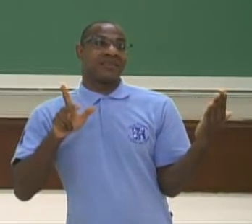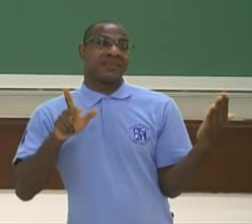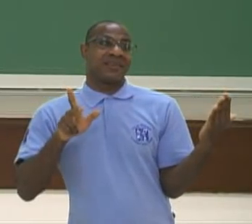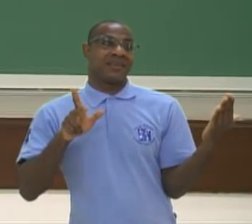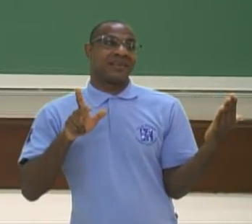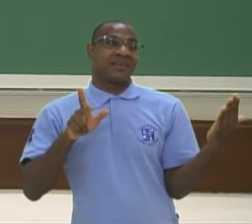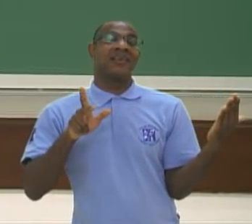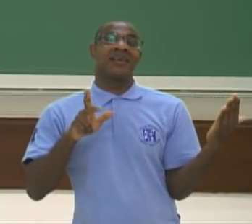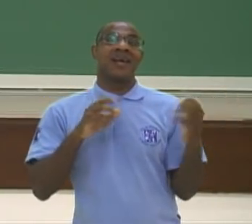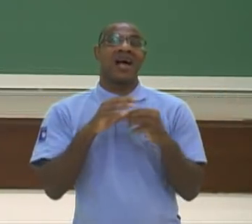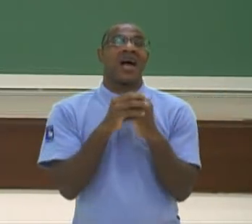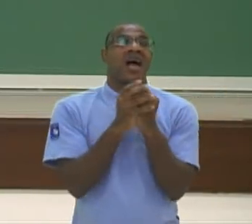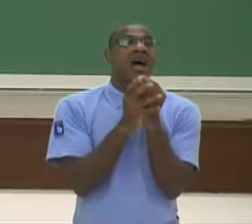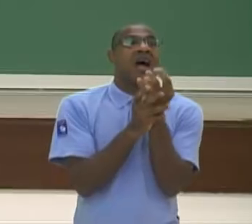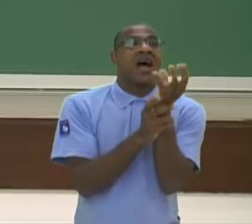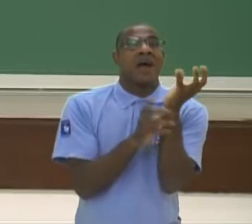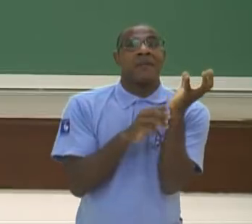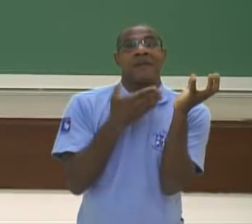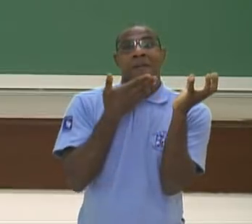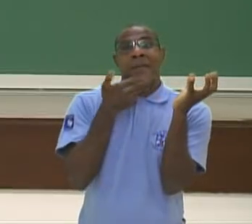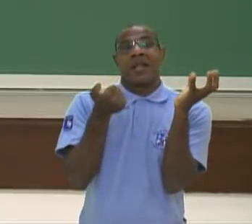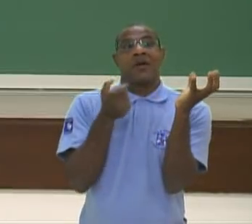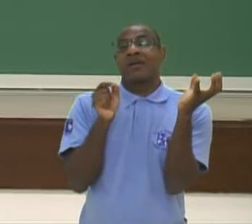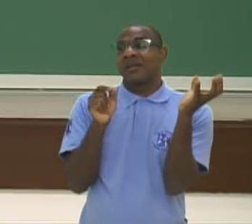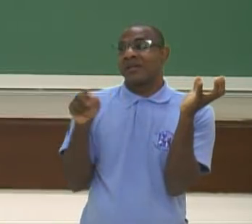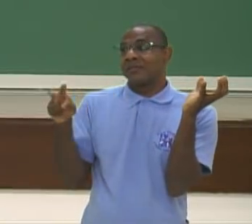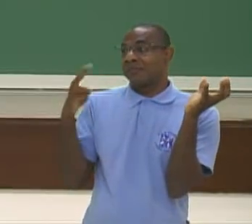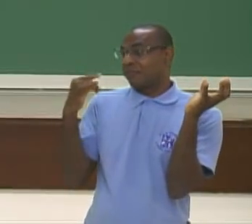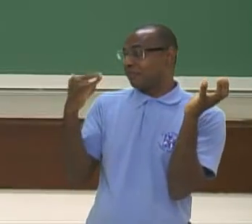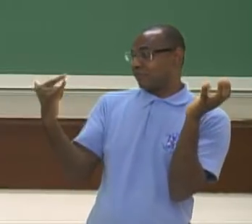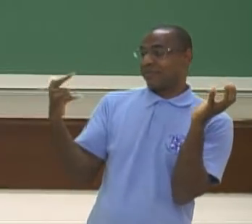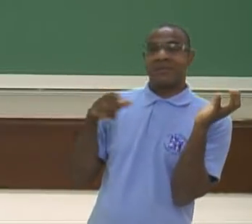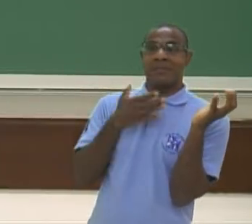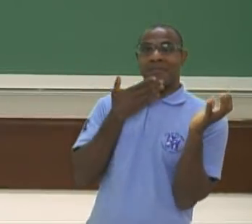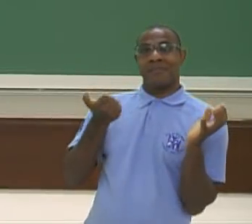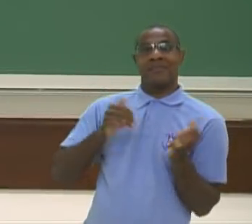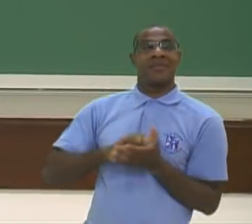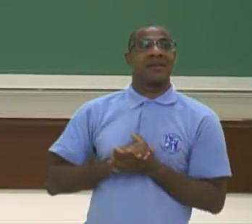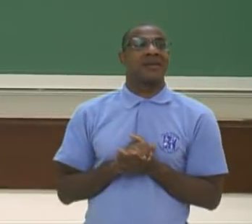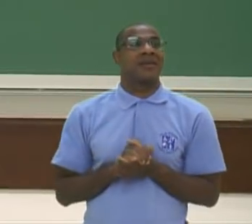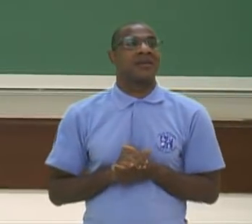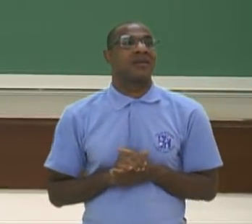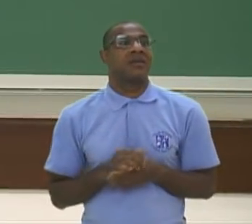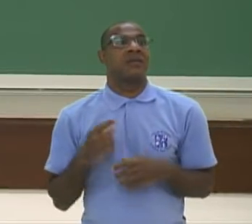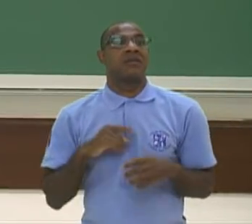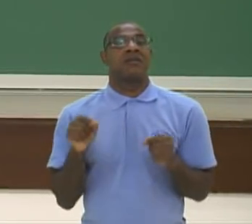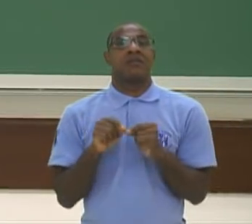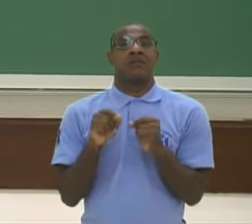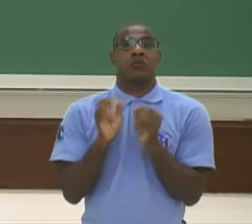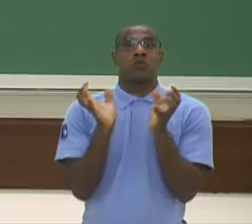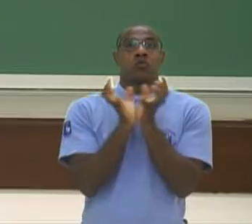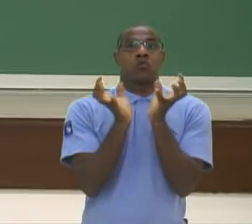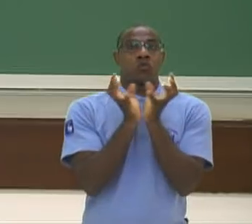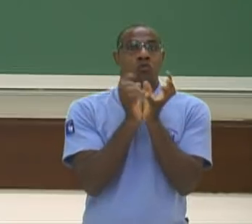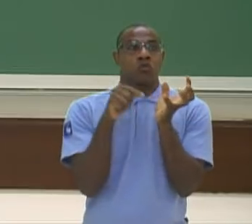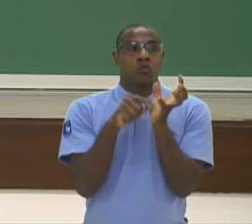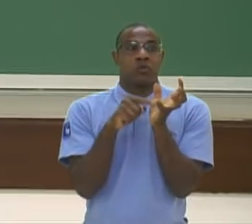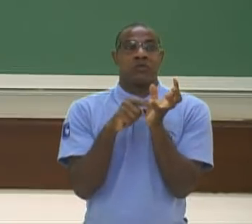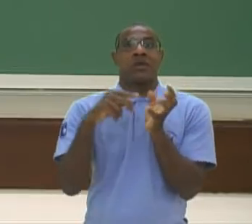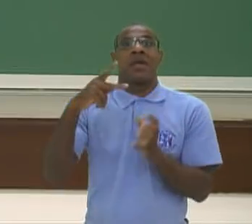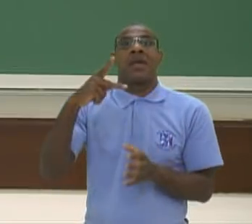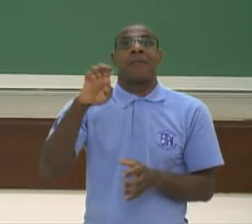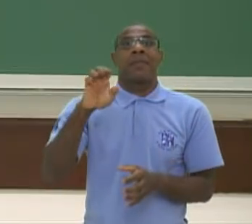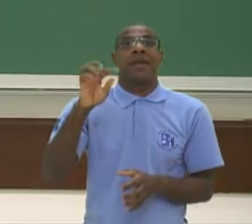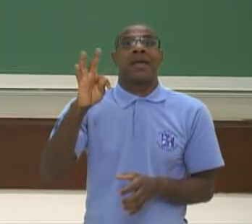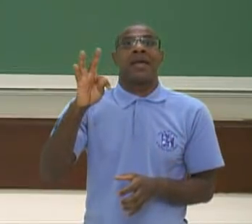as flores fazem isso para que fique melhor de chamar a atenção deles. Quando eu falar do conjunto de pétalas, eu vou chamar